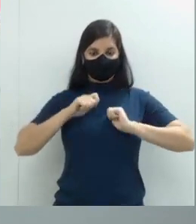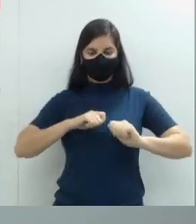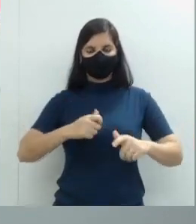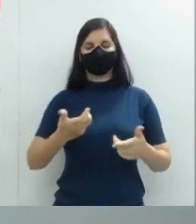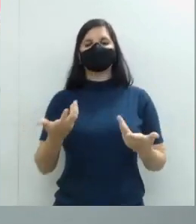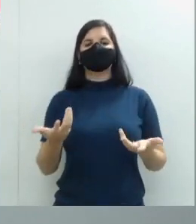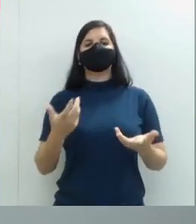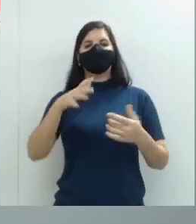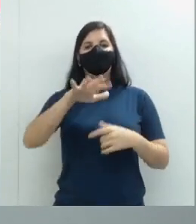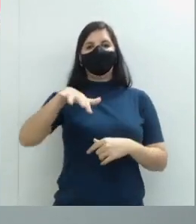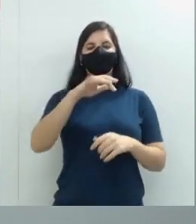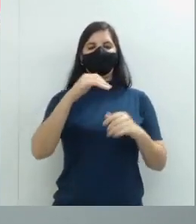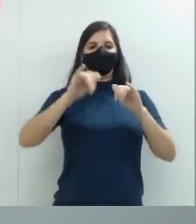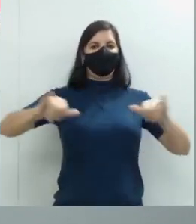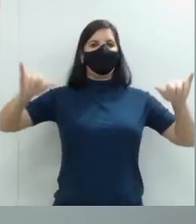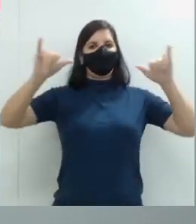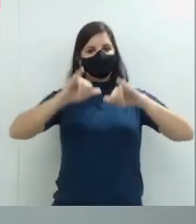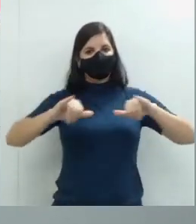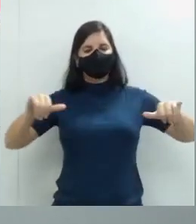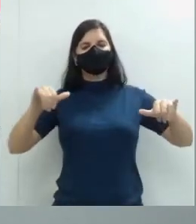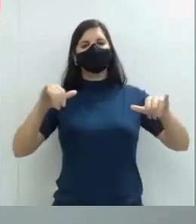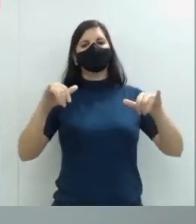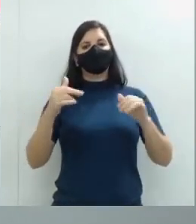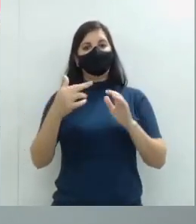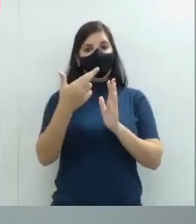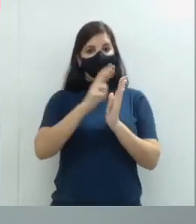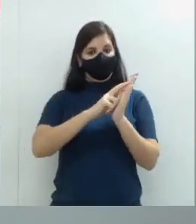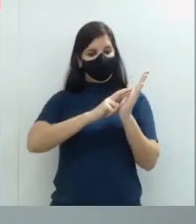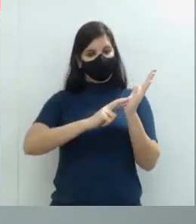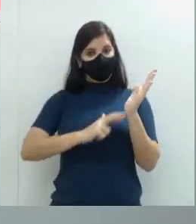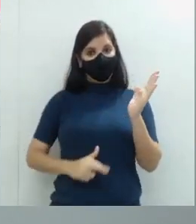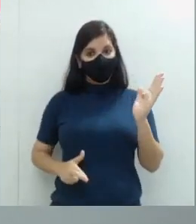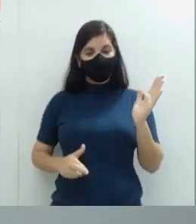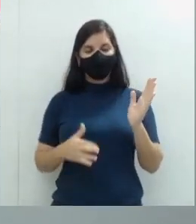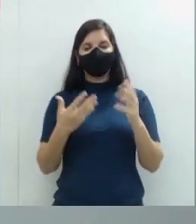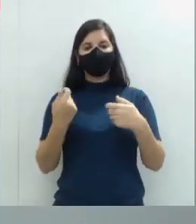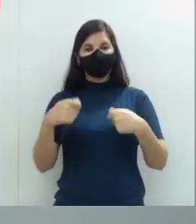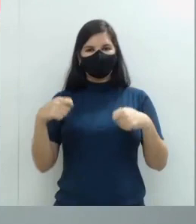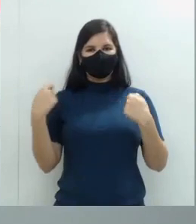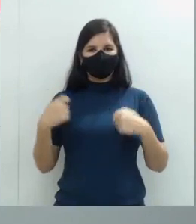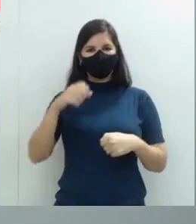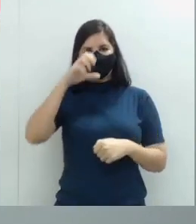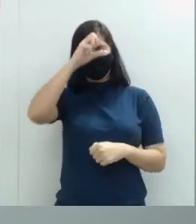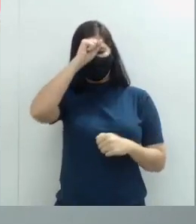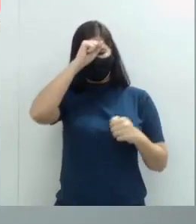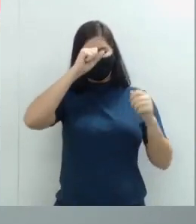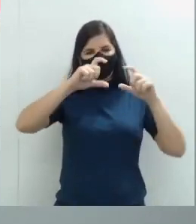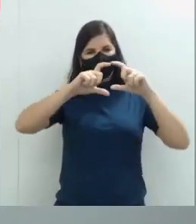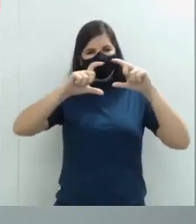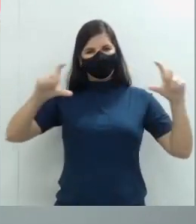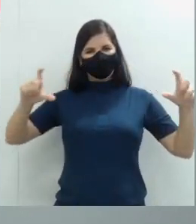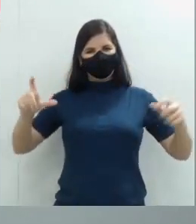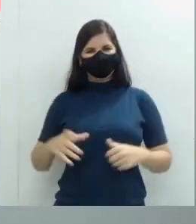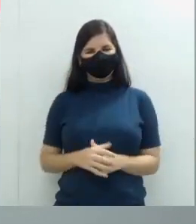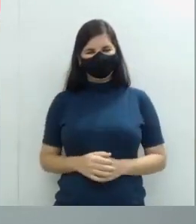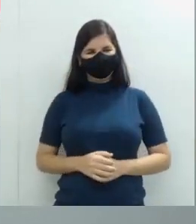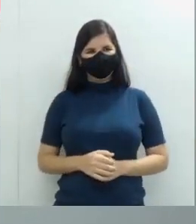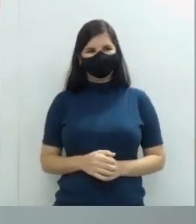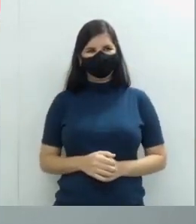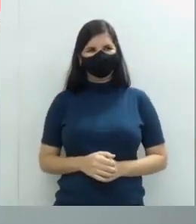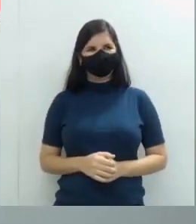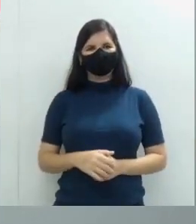você vai trabalhar na área de marketing, se você vai fazer relatório um dia na tua vida, você precisa aprender fluxograma. Então,